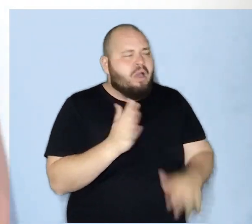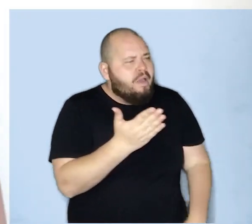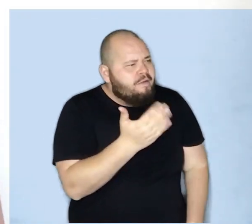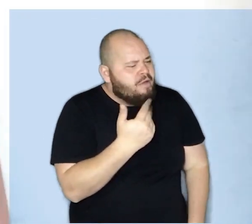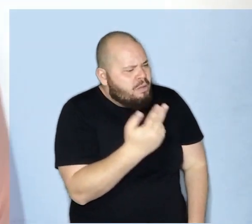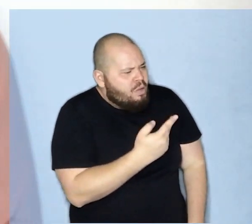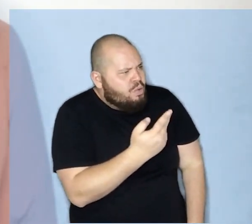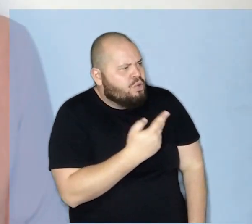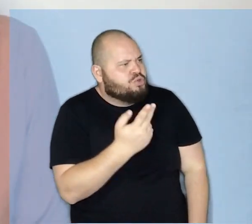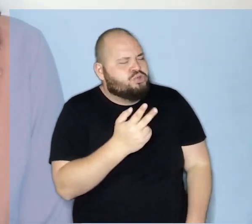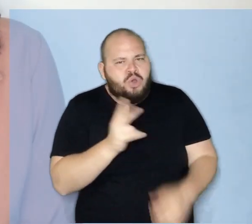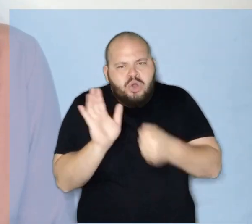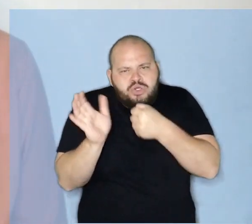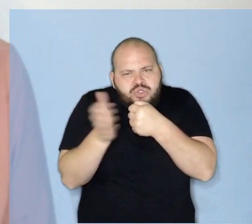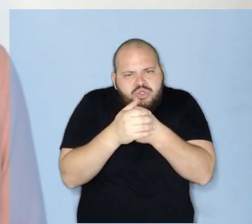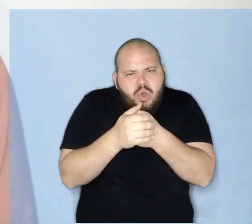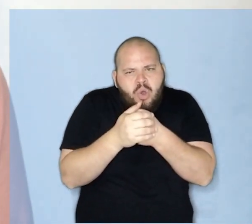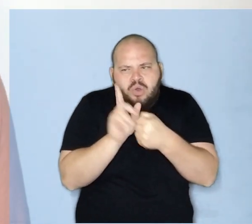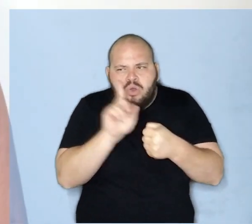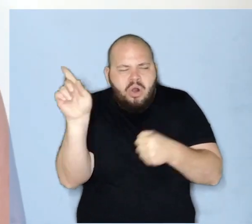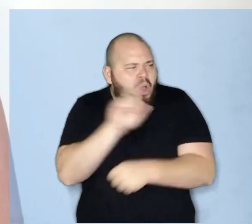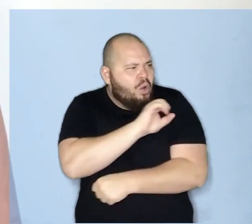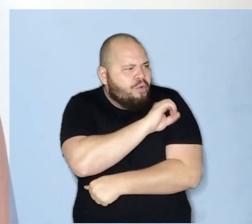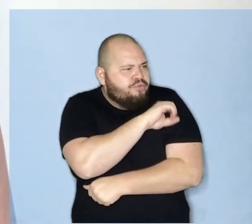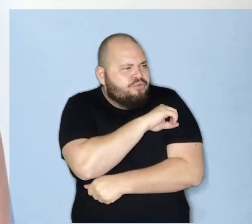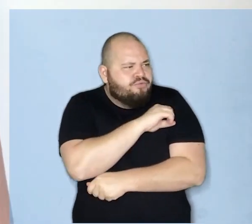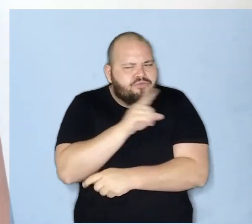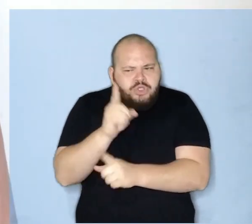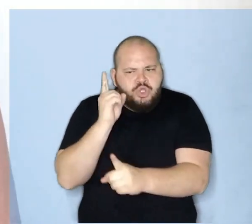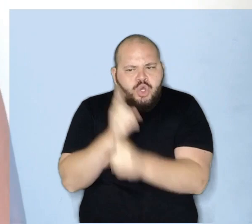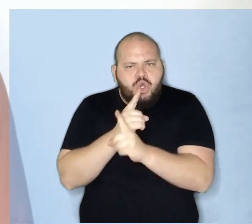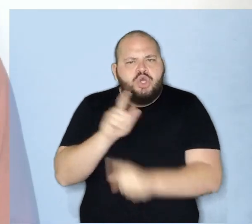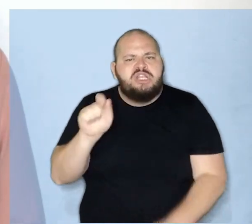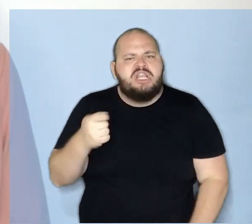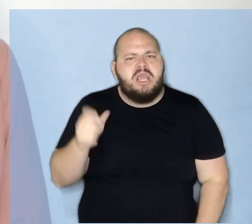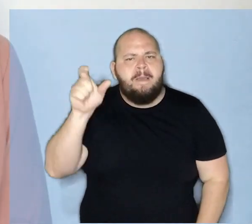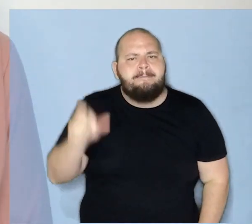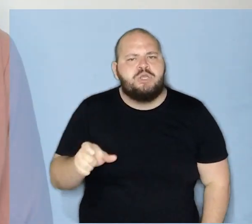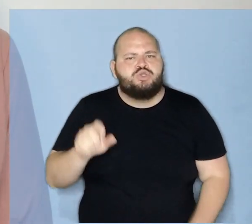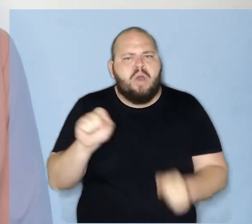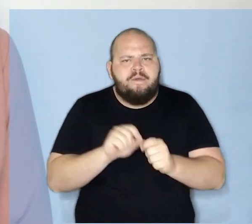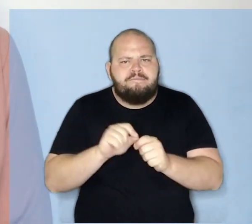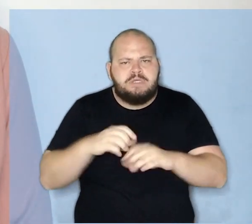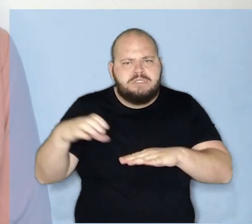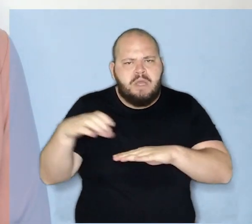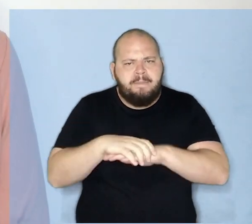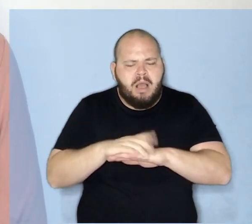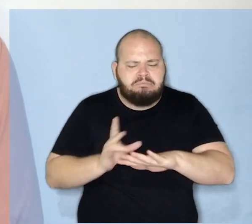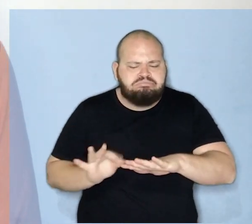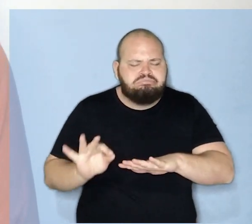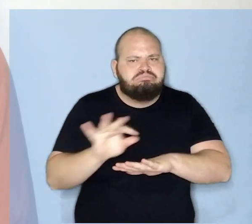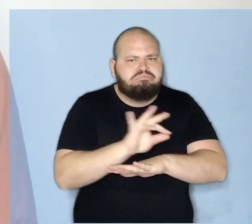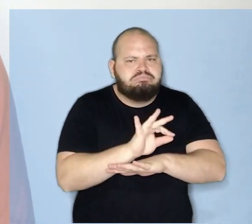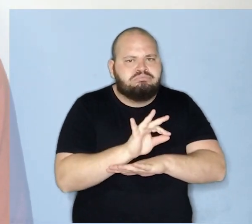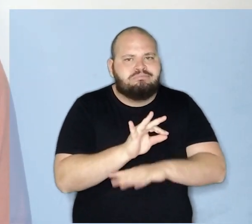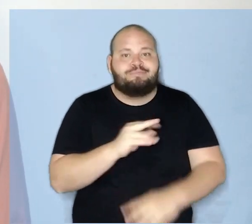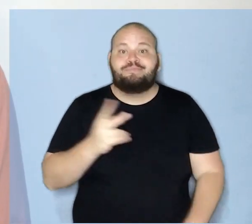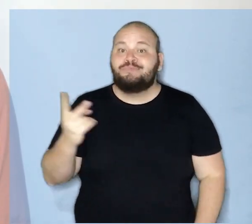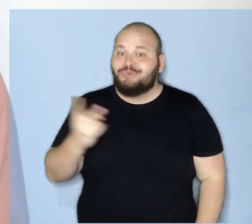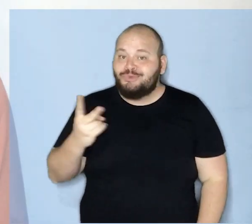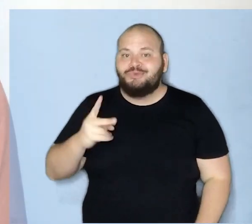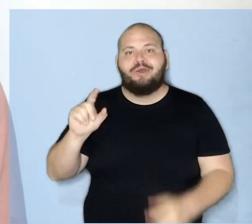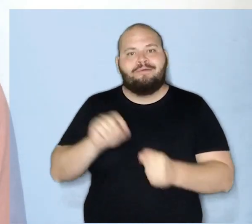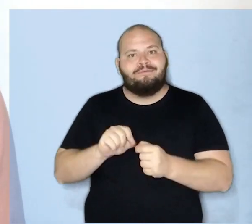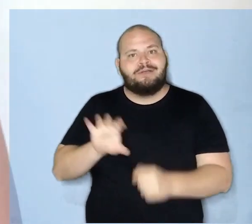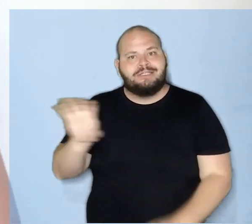oficina e vamos ver quem está fazendo esses pares de sapato. Foi o que eles fizeram. Se